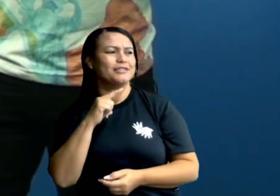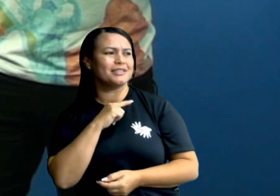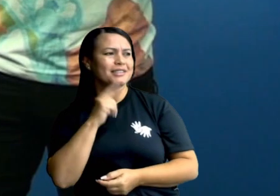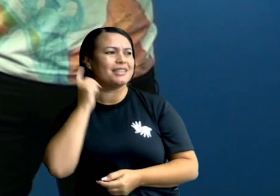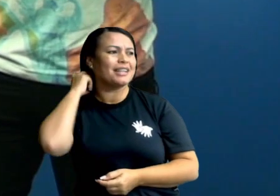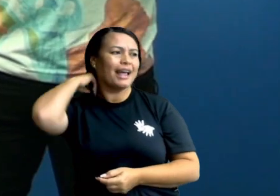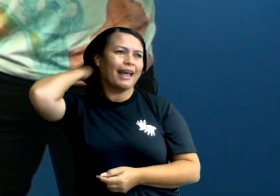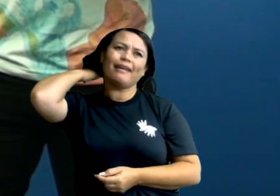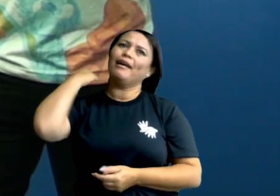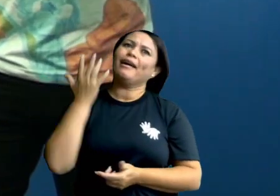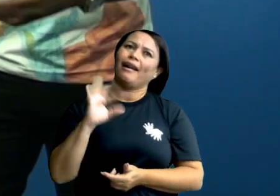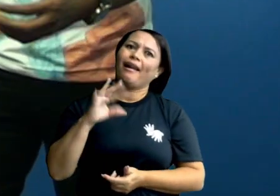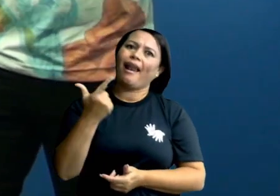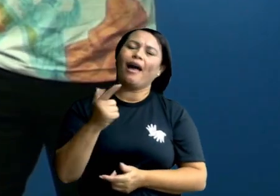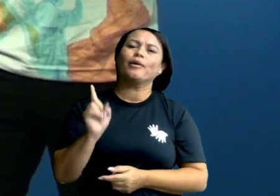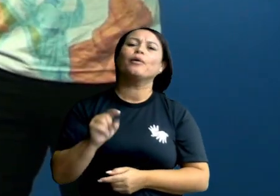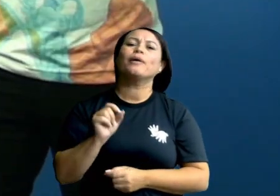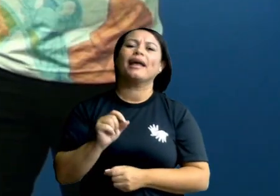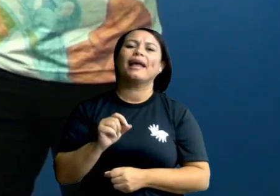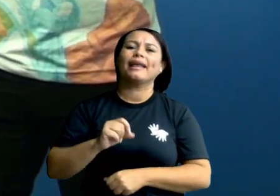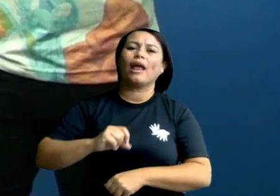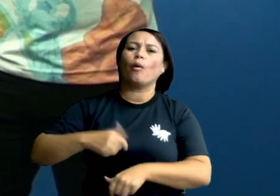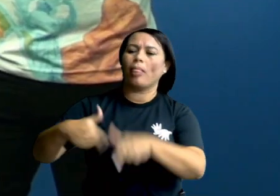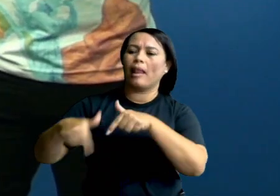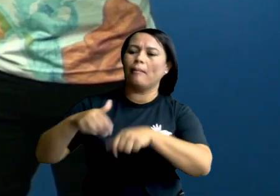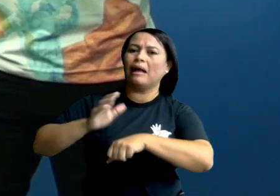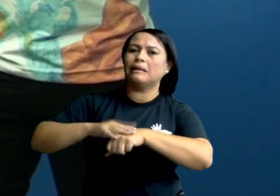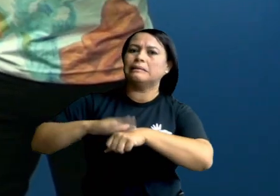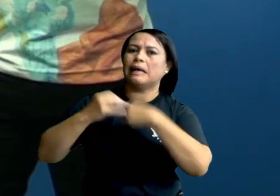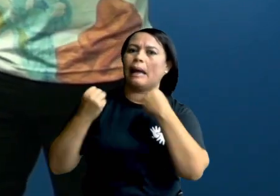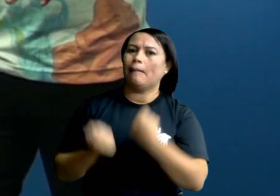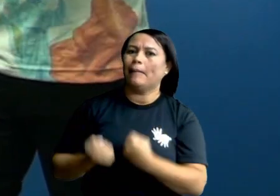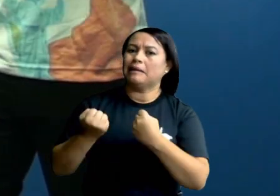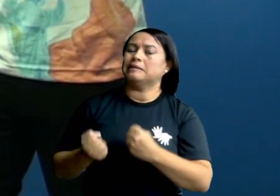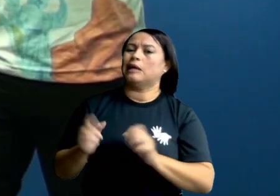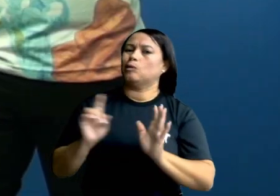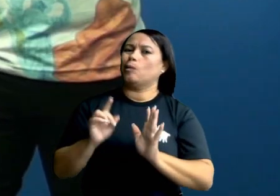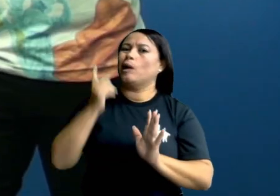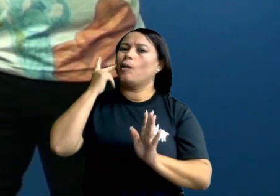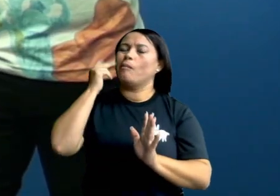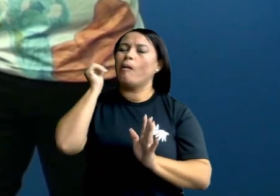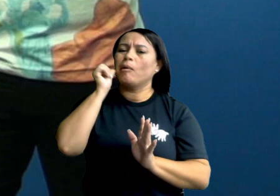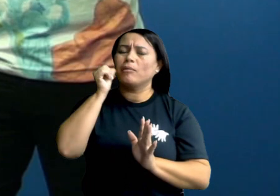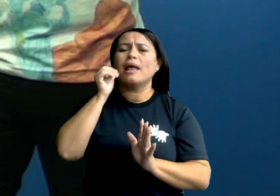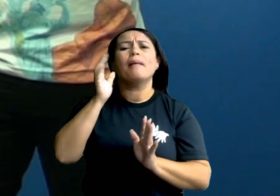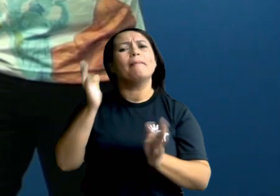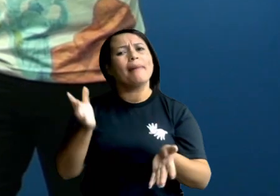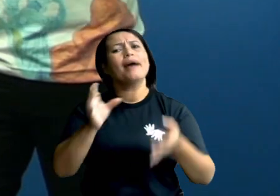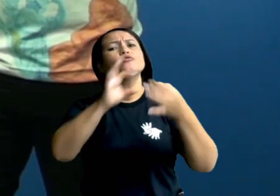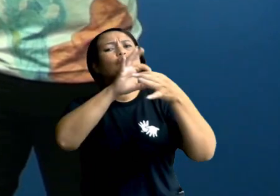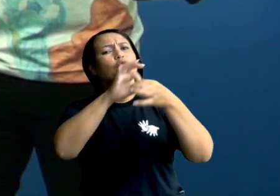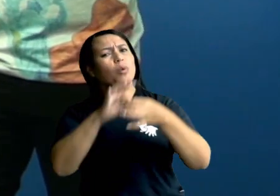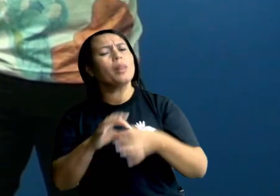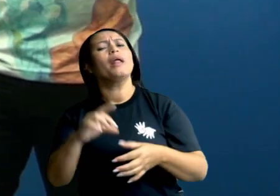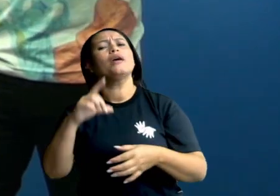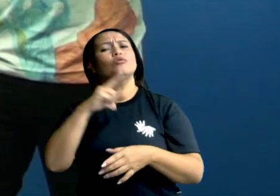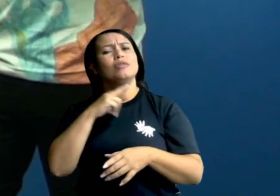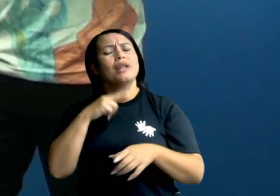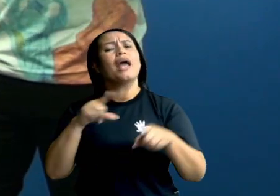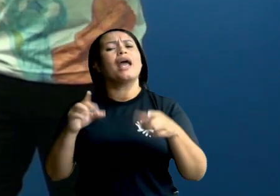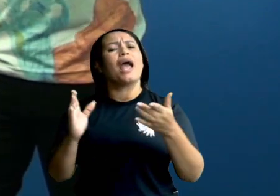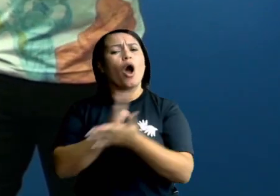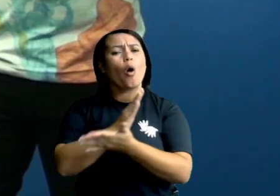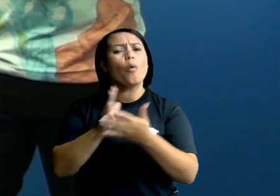que o trabalho mais pesado ainda, né, não é tão comum para a mulher, mas no contexto da construção civil você tem atividades que